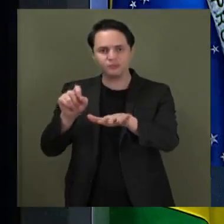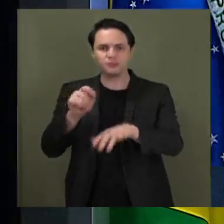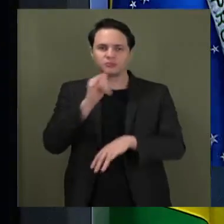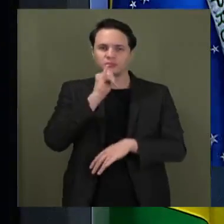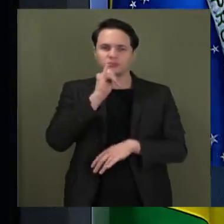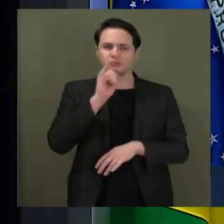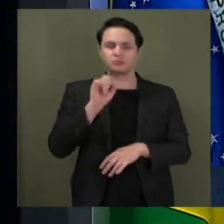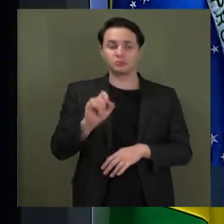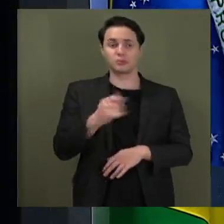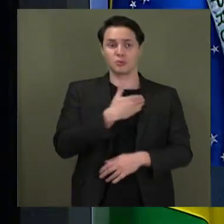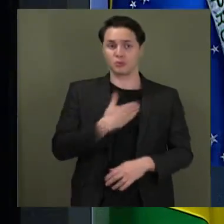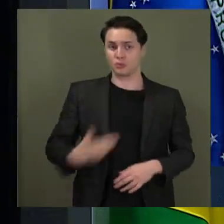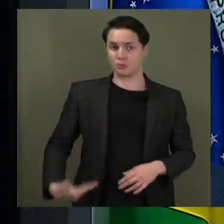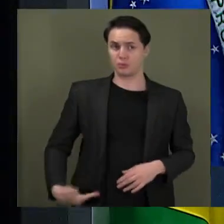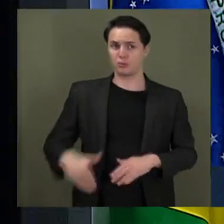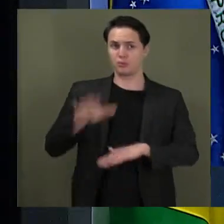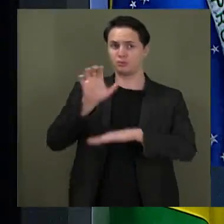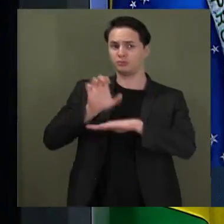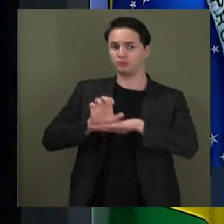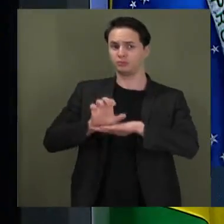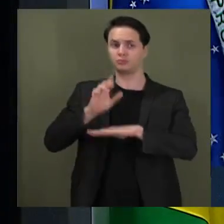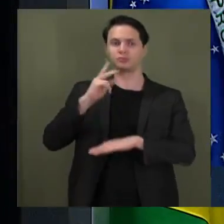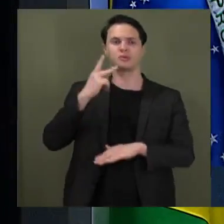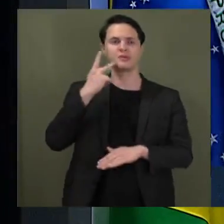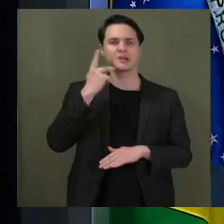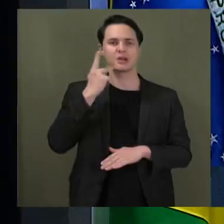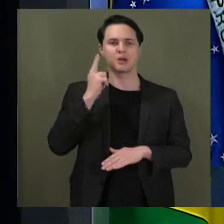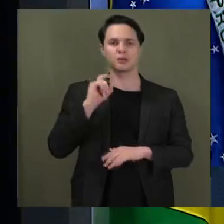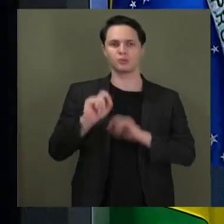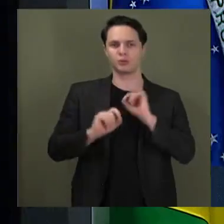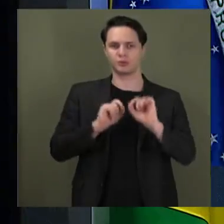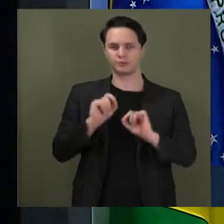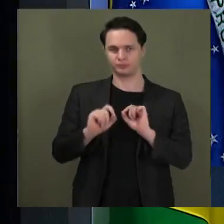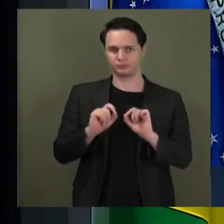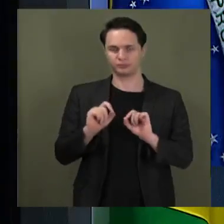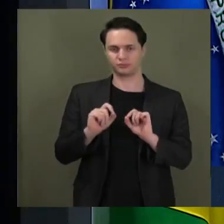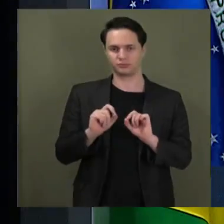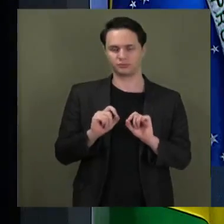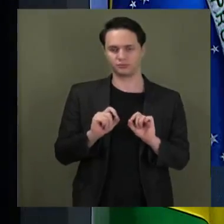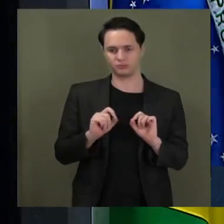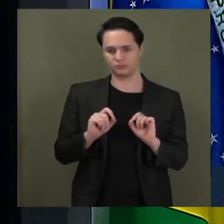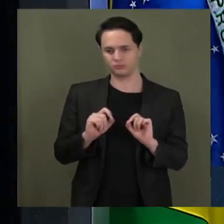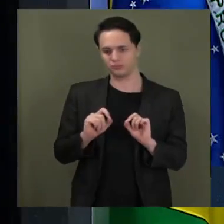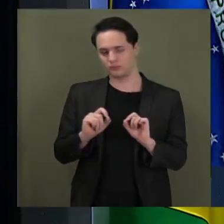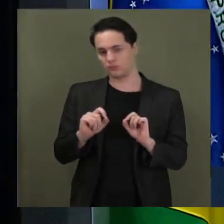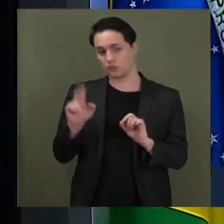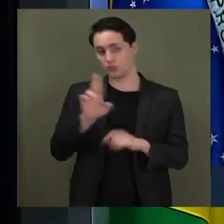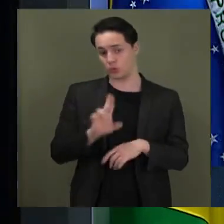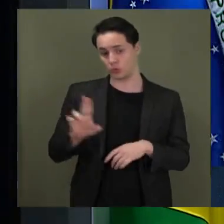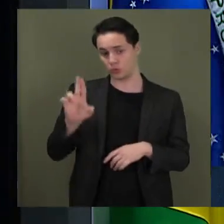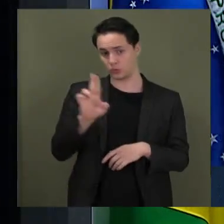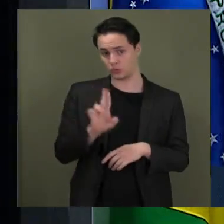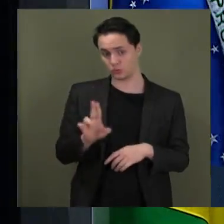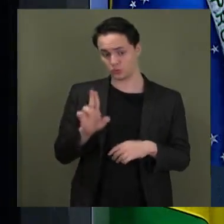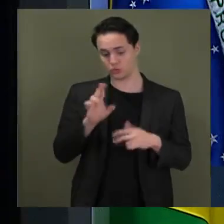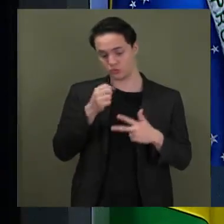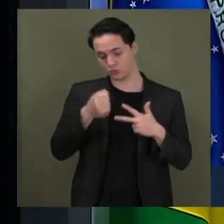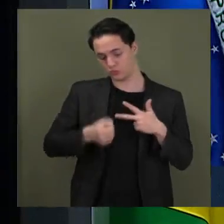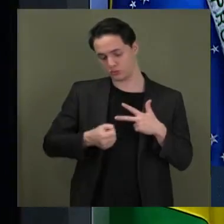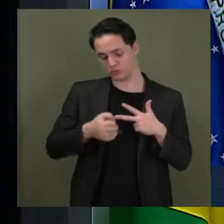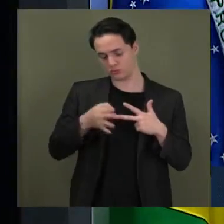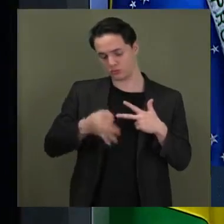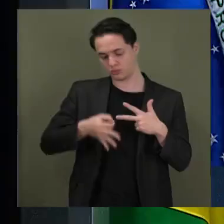exemplo, pelo governo do estado do Ceará, que utilizou-se do Poder Judiciário para praticar